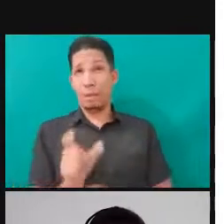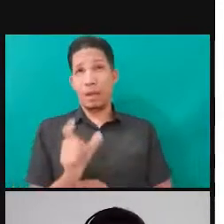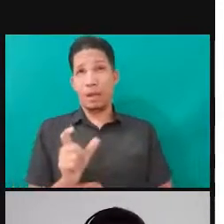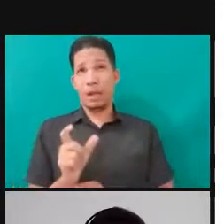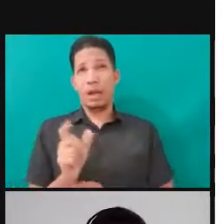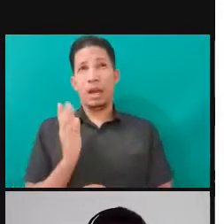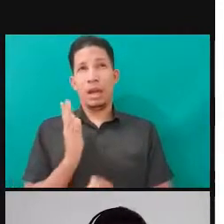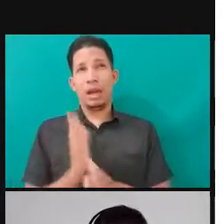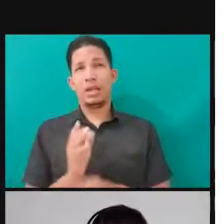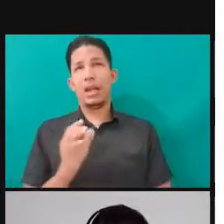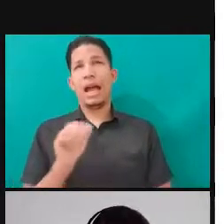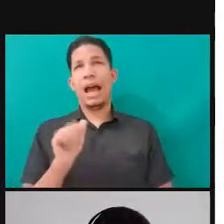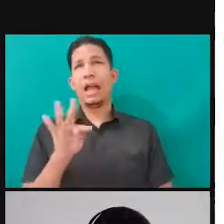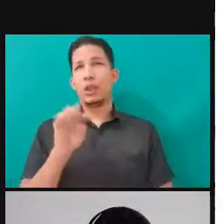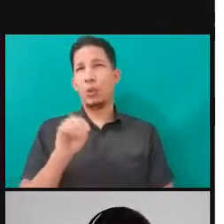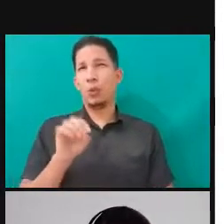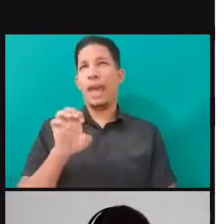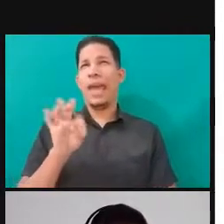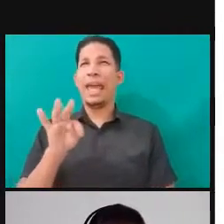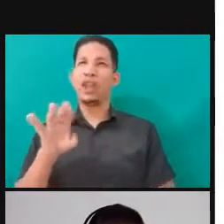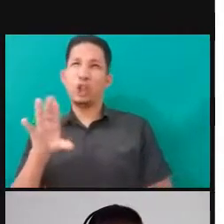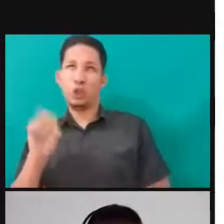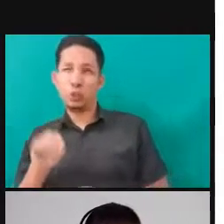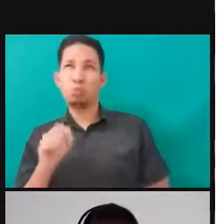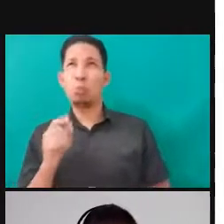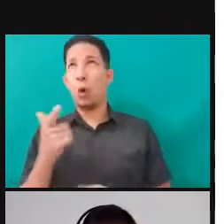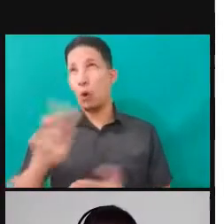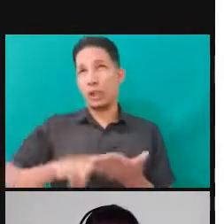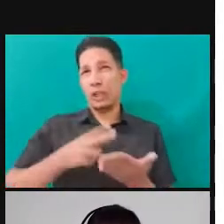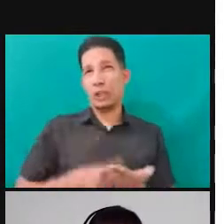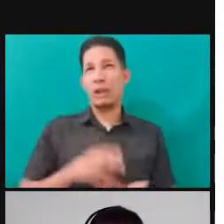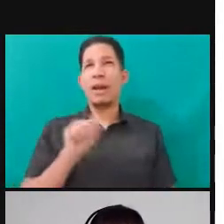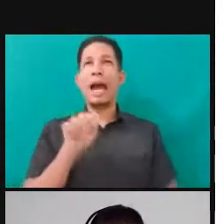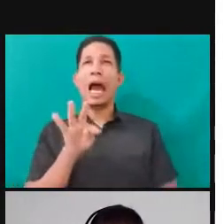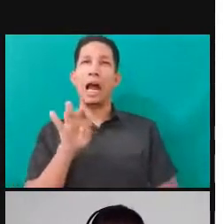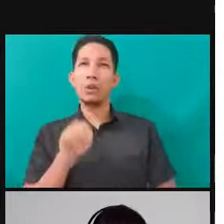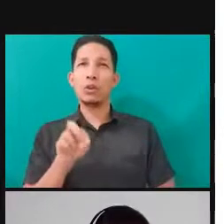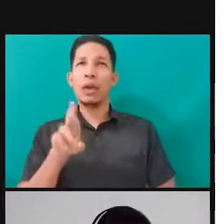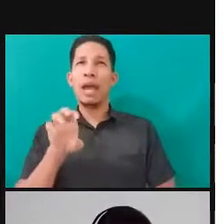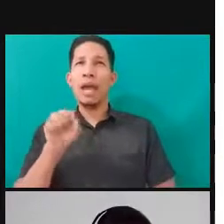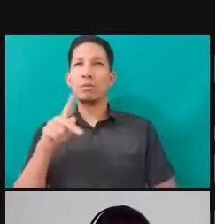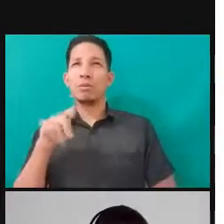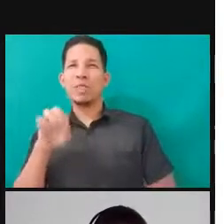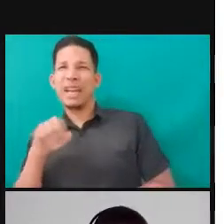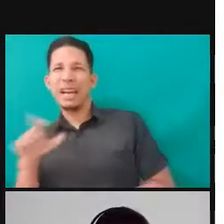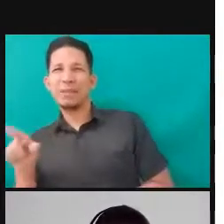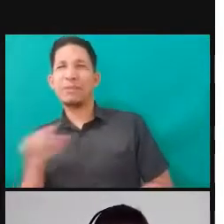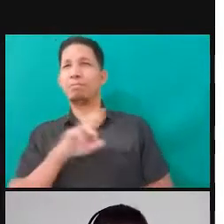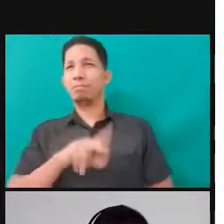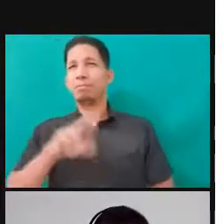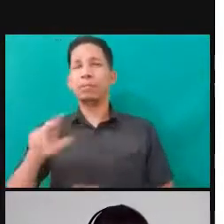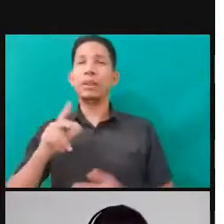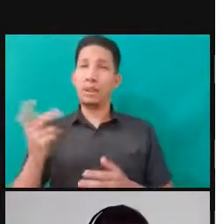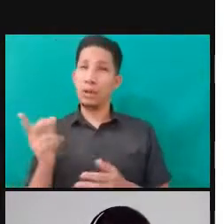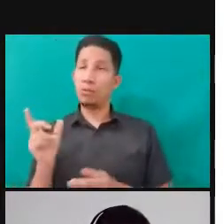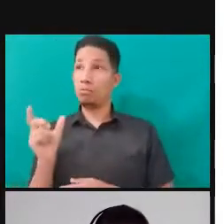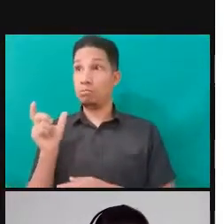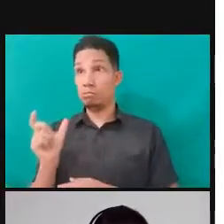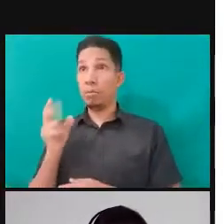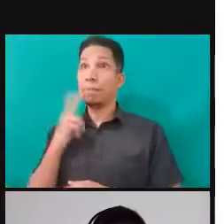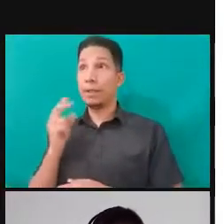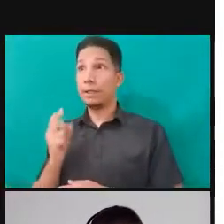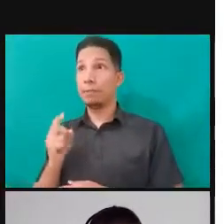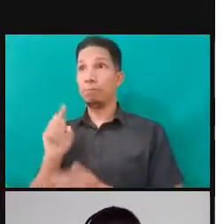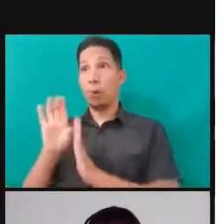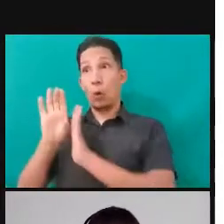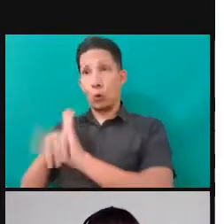ato ético, ato responsável. Então, esse conceito de Bakhtin ele foi sendo traduzido e foi sendo relido em diferentes